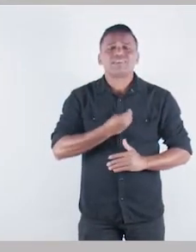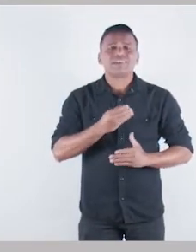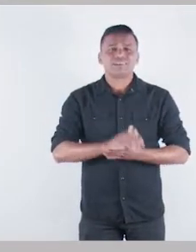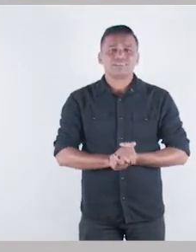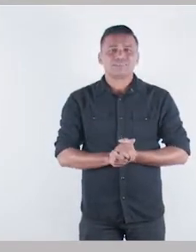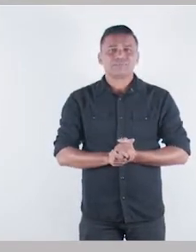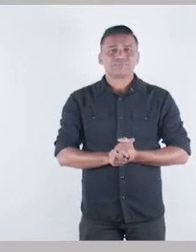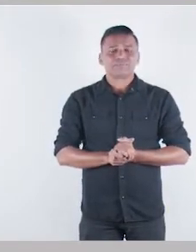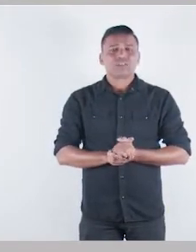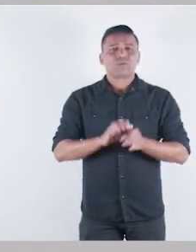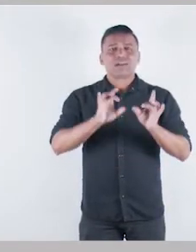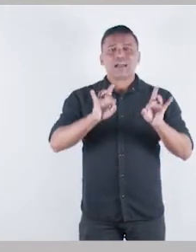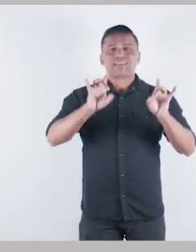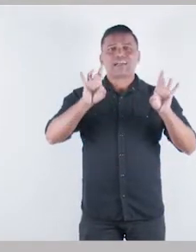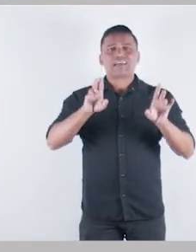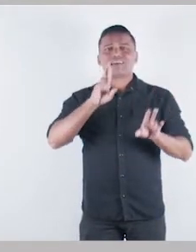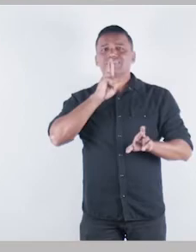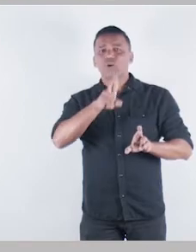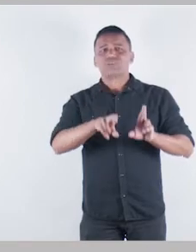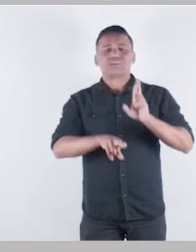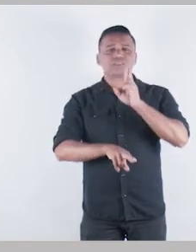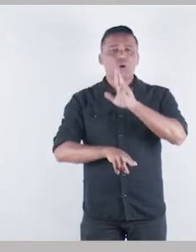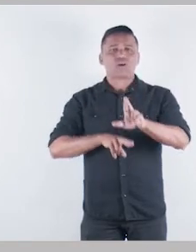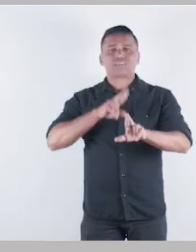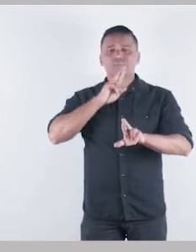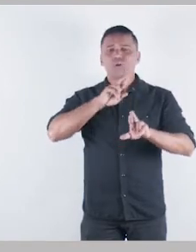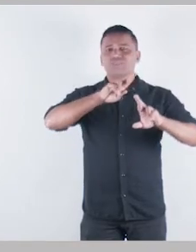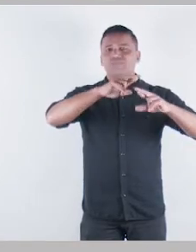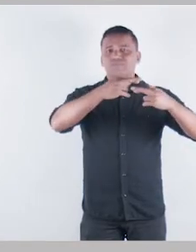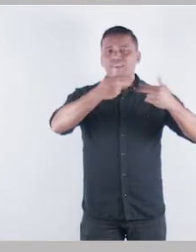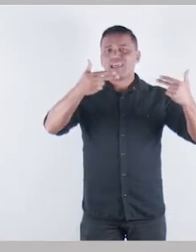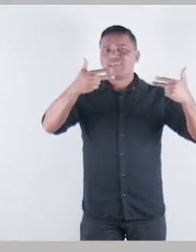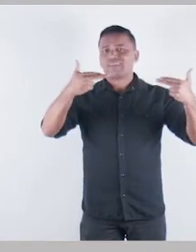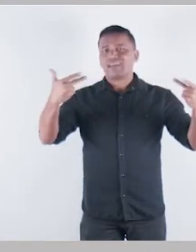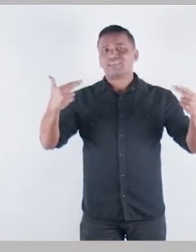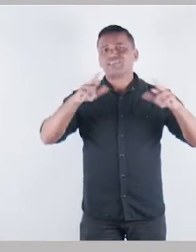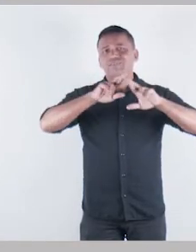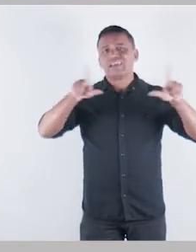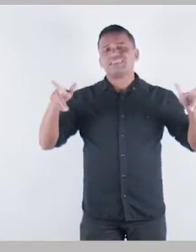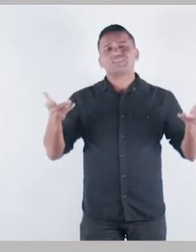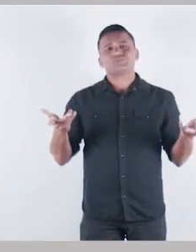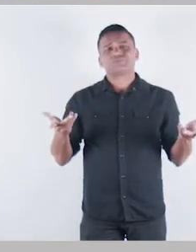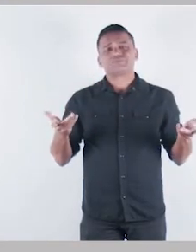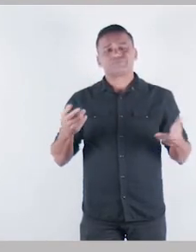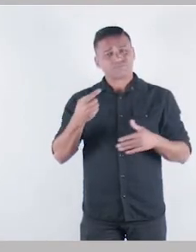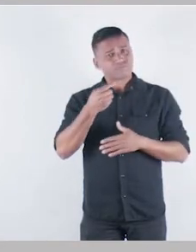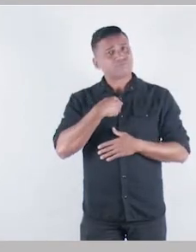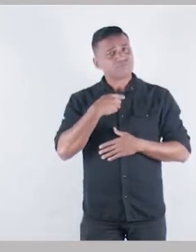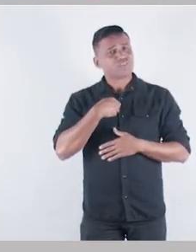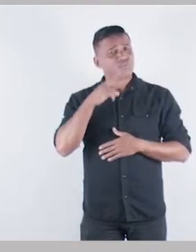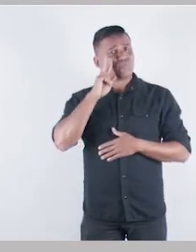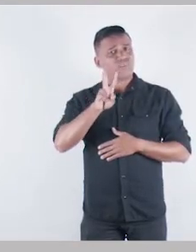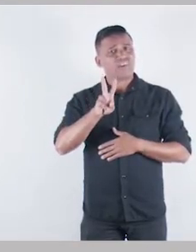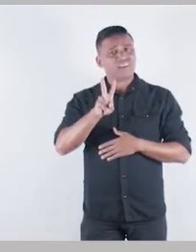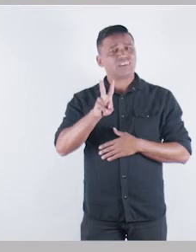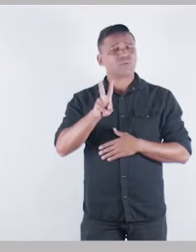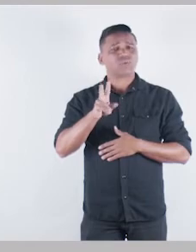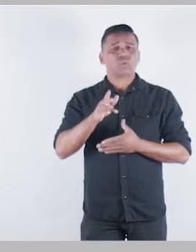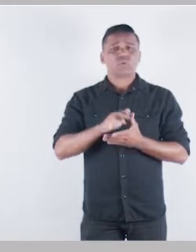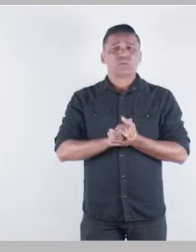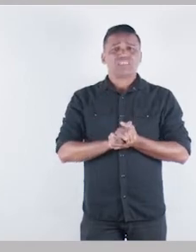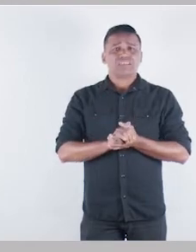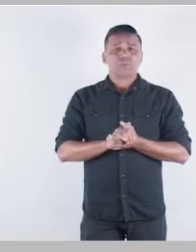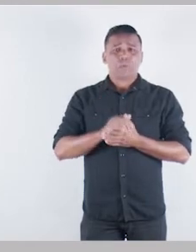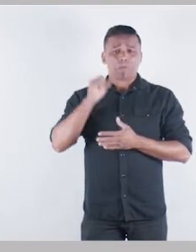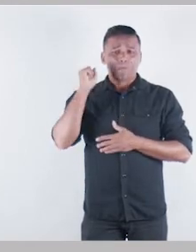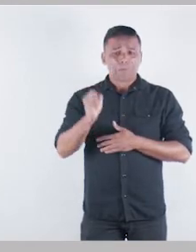a cada momento, tem uma resposta para essa pergunta, eu, diante dessas tragédias, como o extermínio de